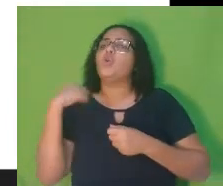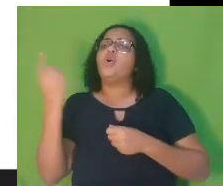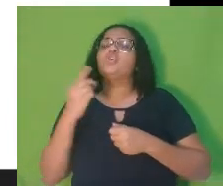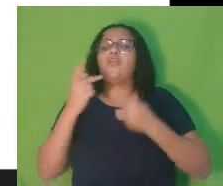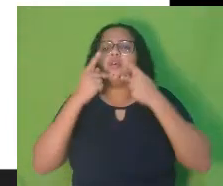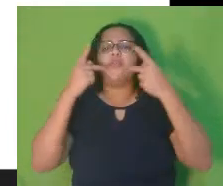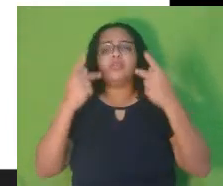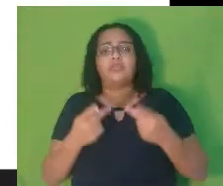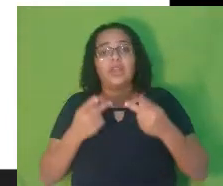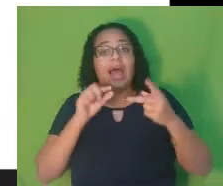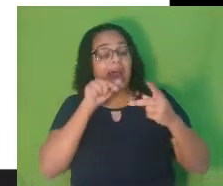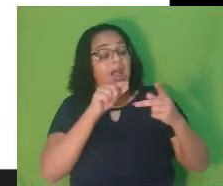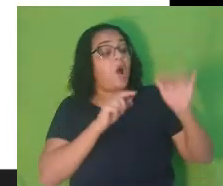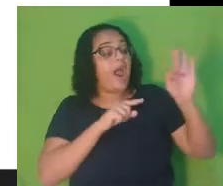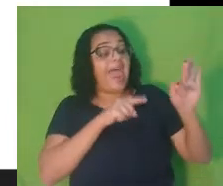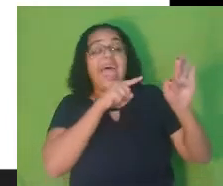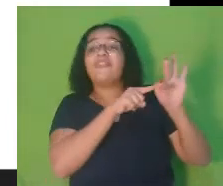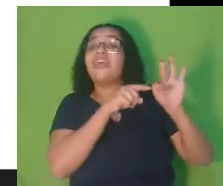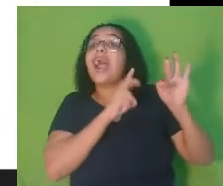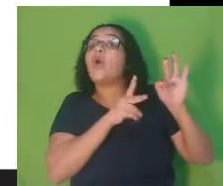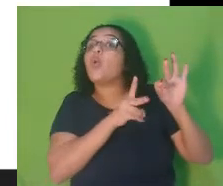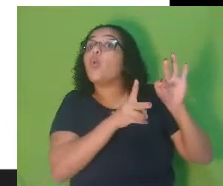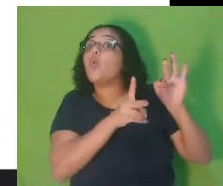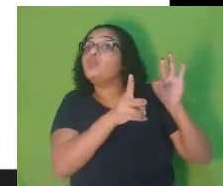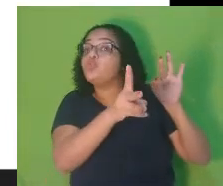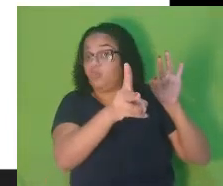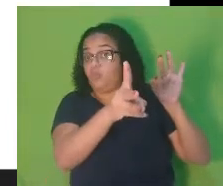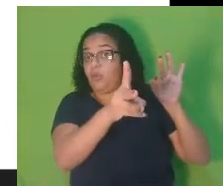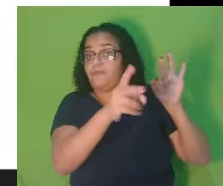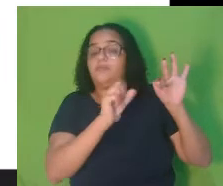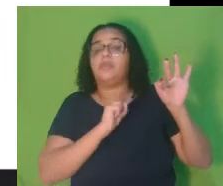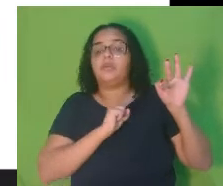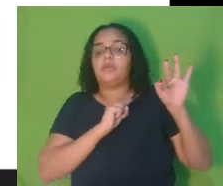A gente vai dizer que a função f é contínua